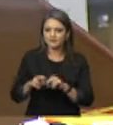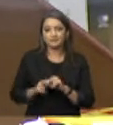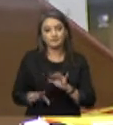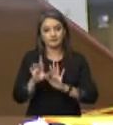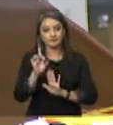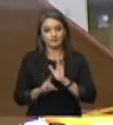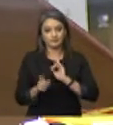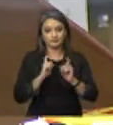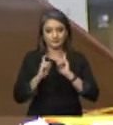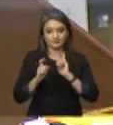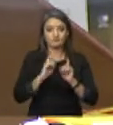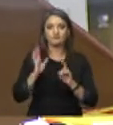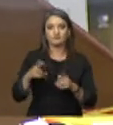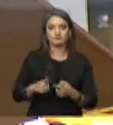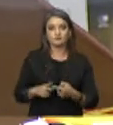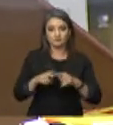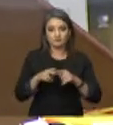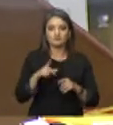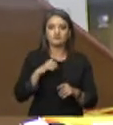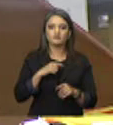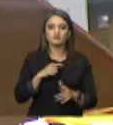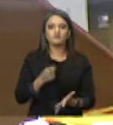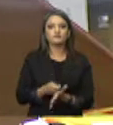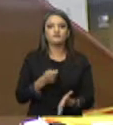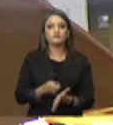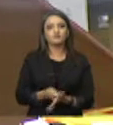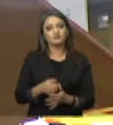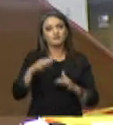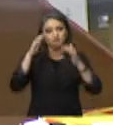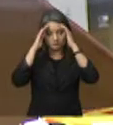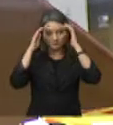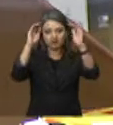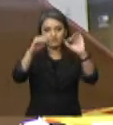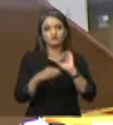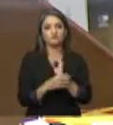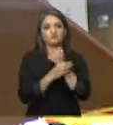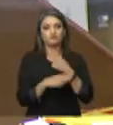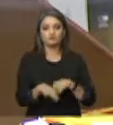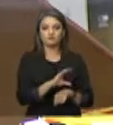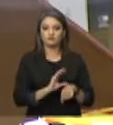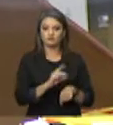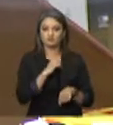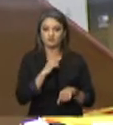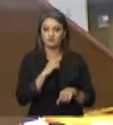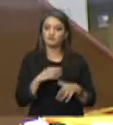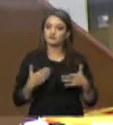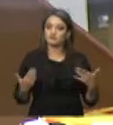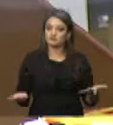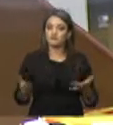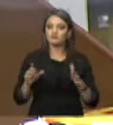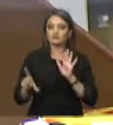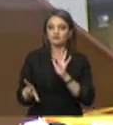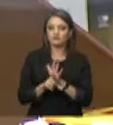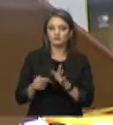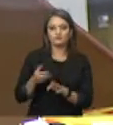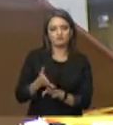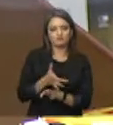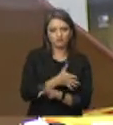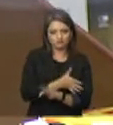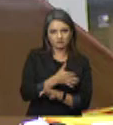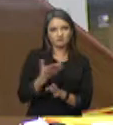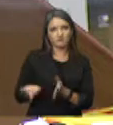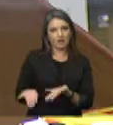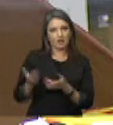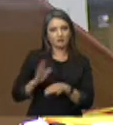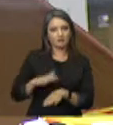princípios do direito administrativo sancionador e põe-se a observância das garantias impostas pela constituição entre as quais a retroatividade da Lei benéfica